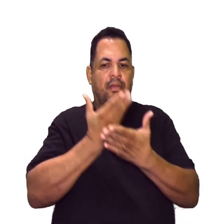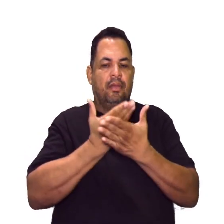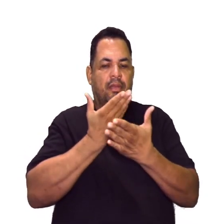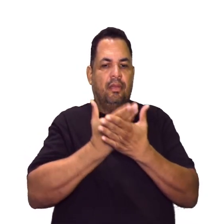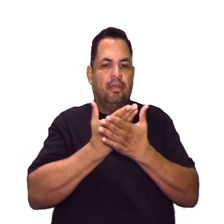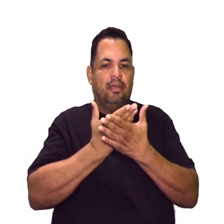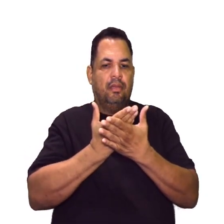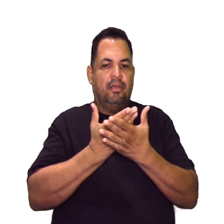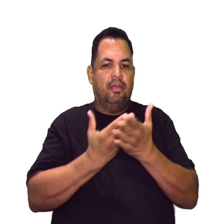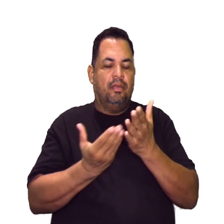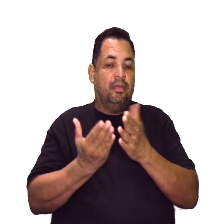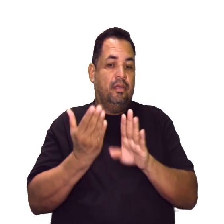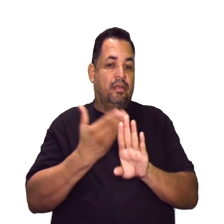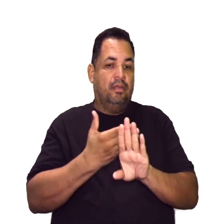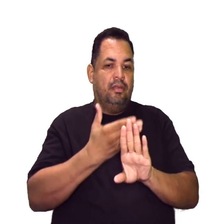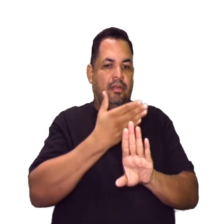aulas,